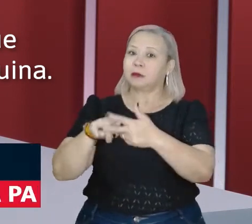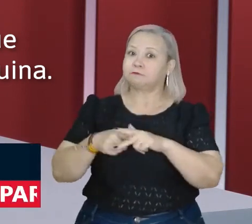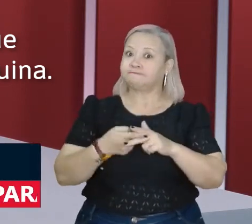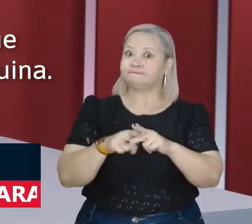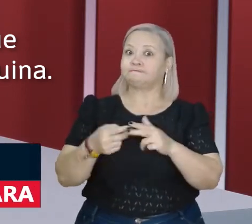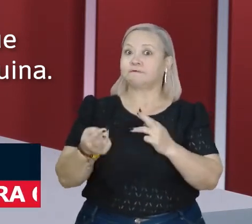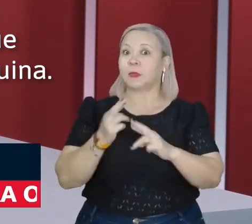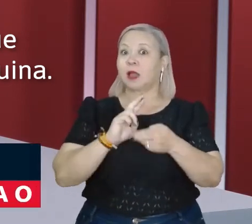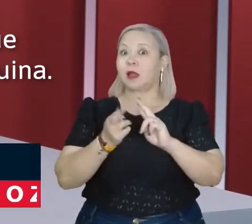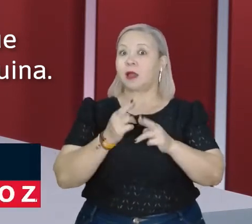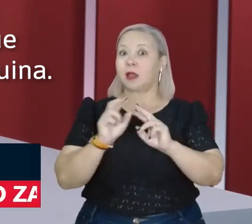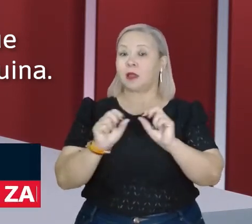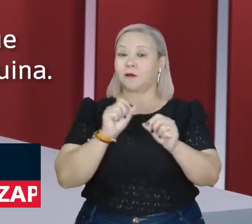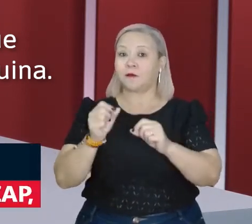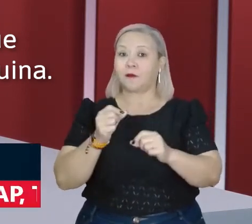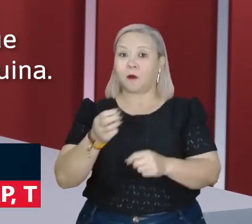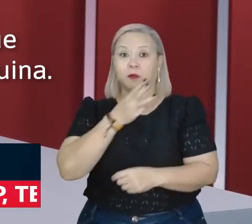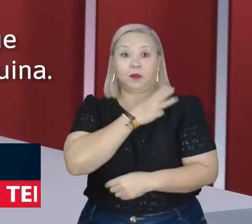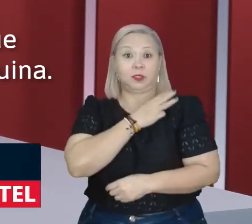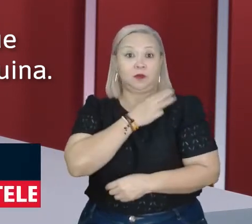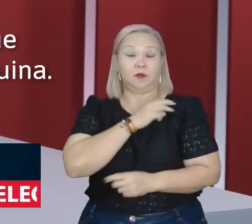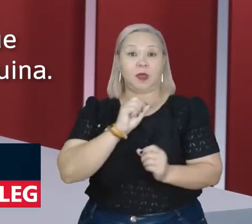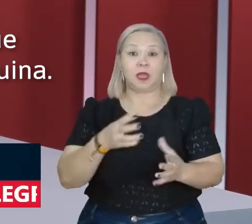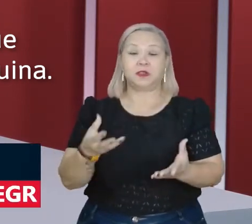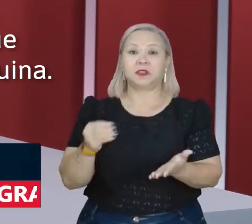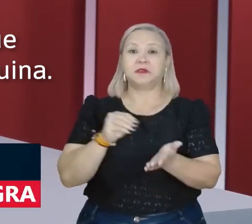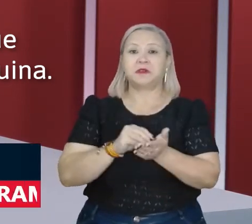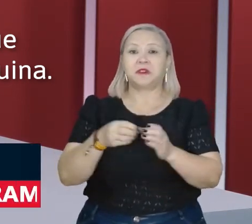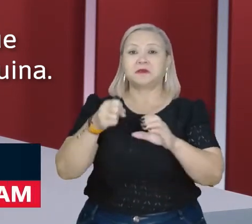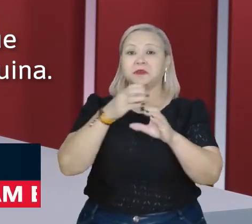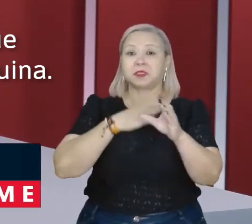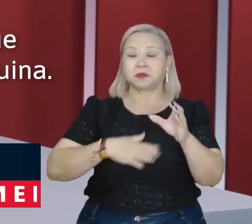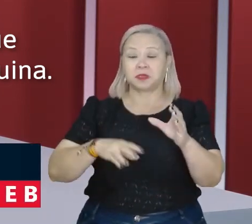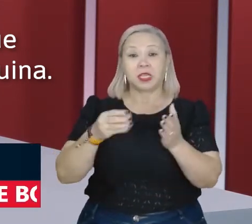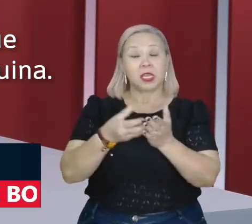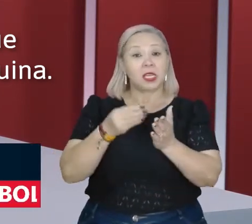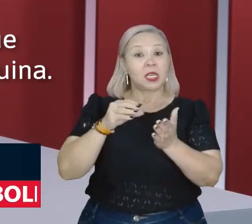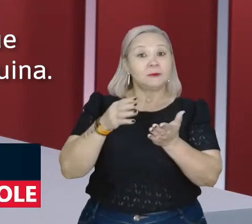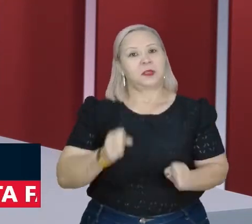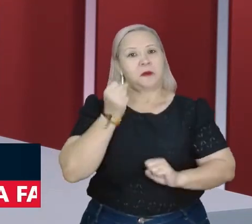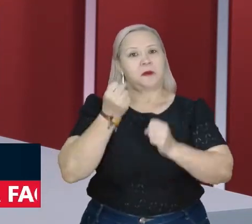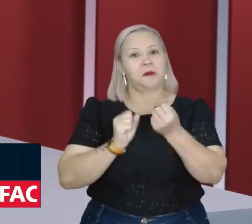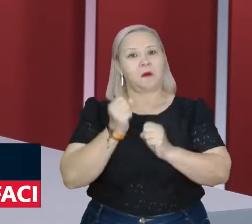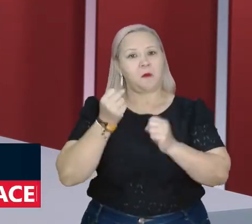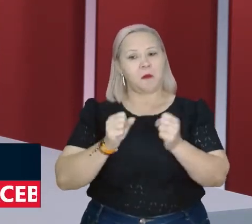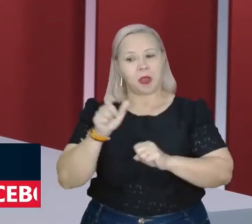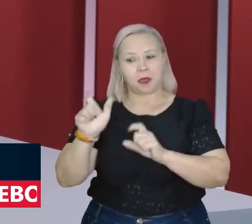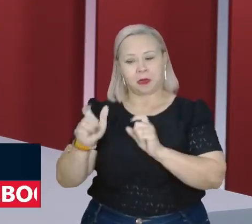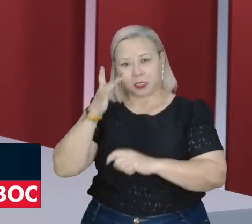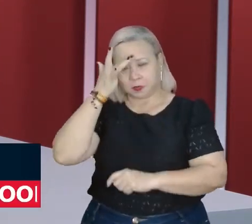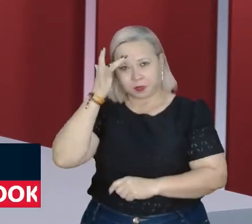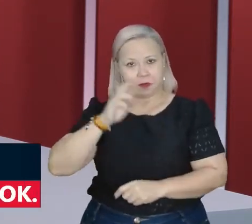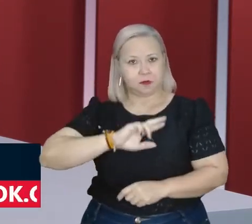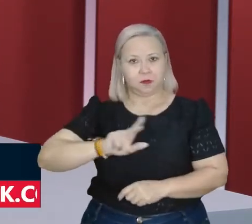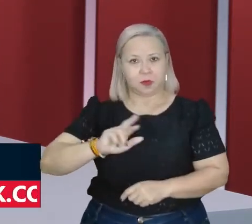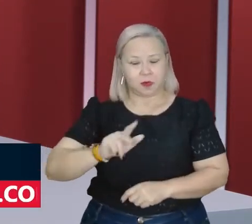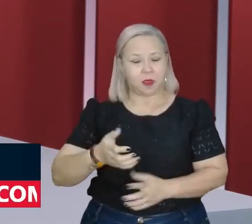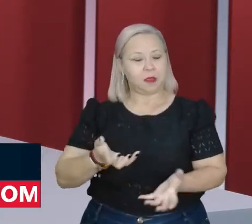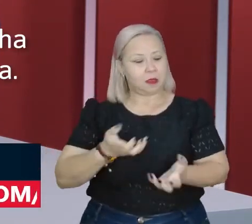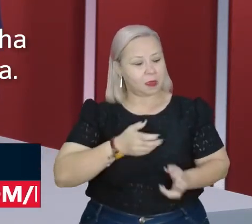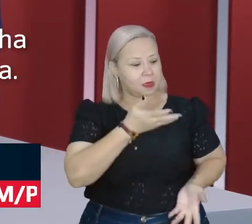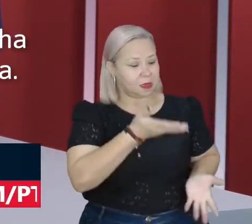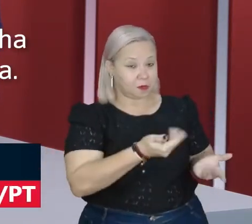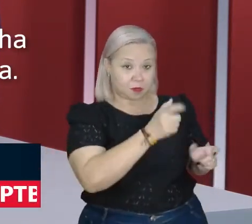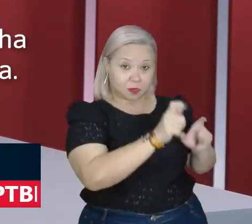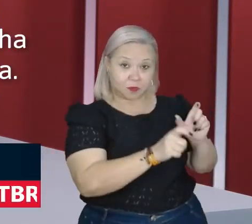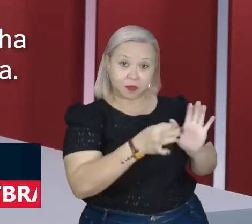que descaracteriza a ideia de educação, que desumaniza, transforma todo mundo em máquina. A gente quer uma juventude também seja pensante,